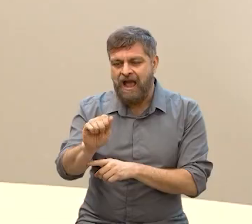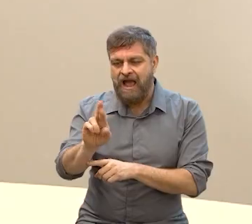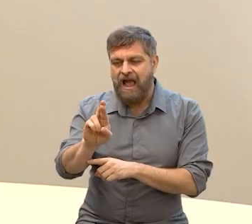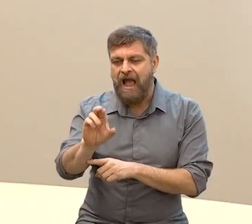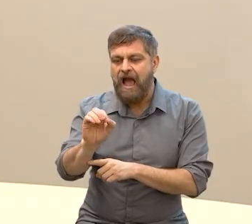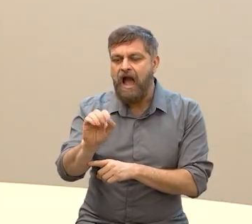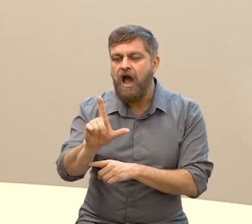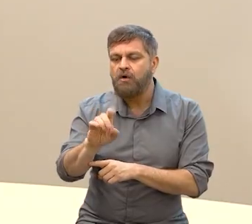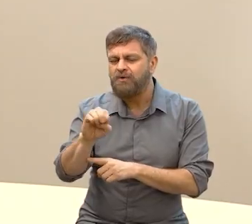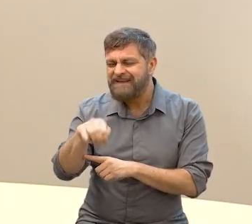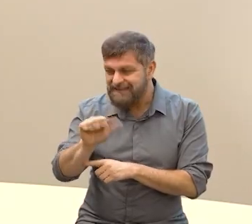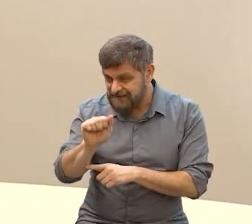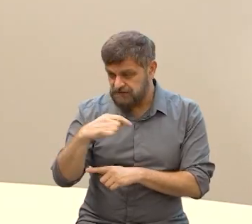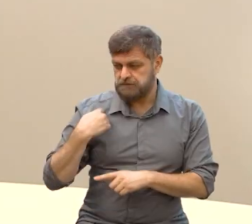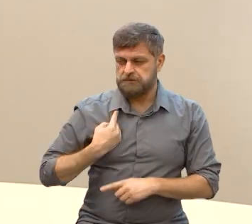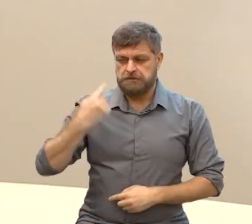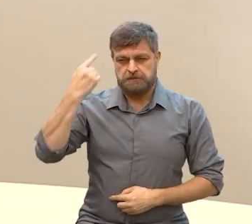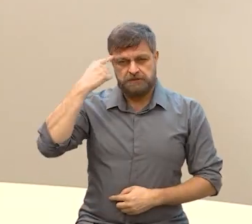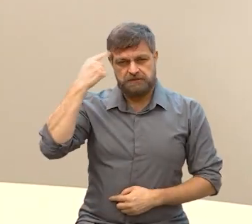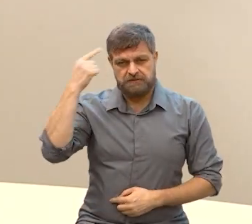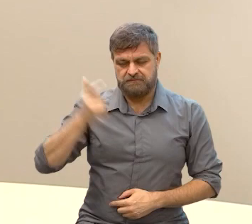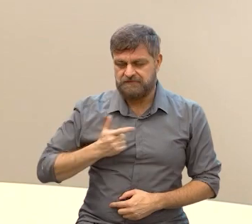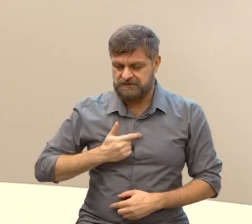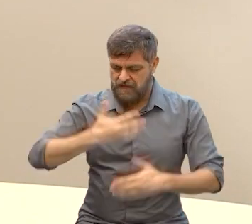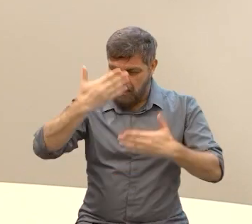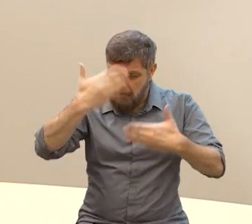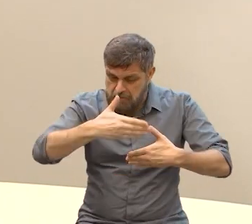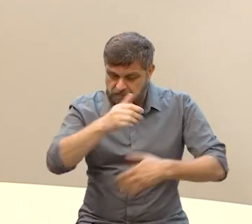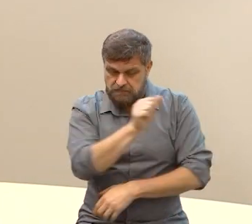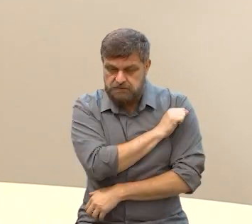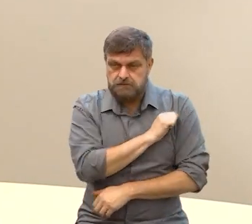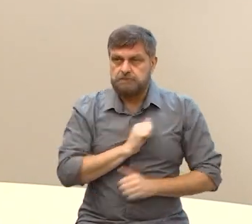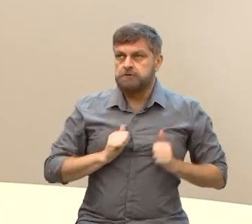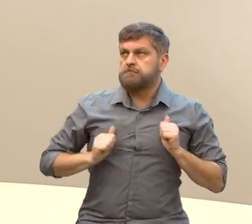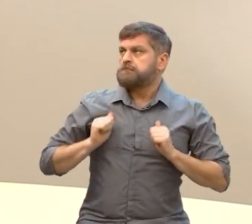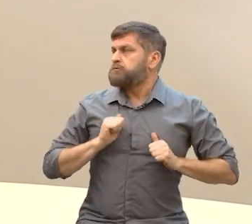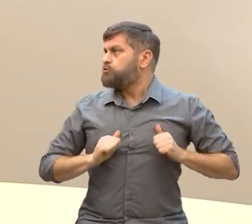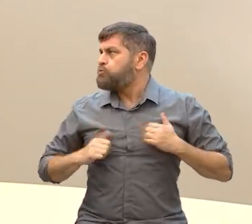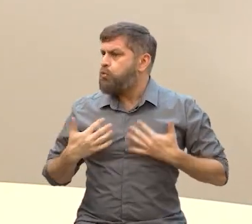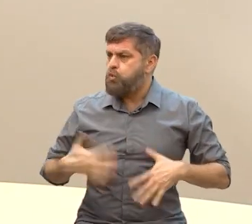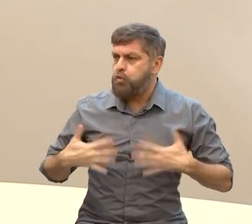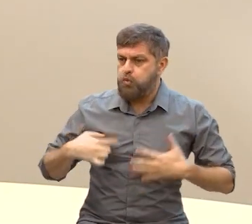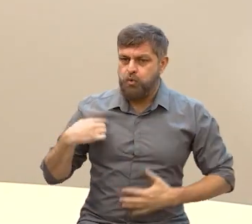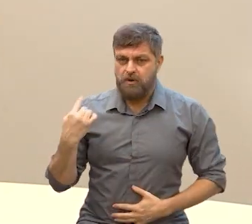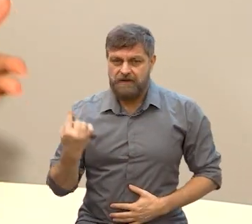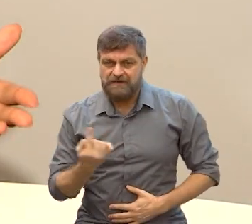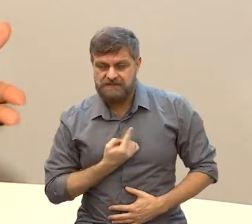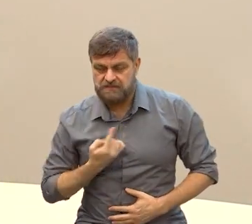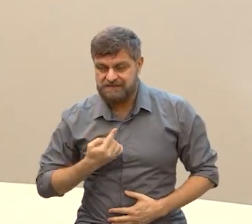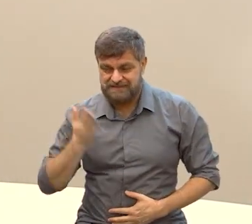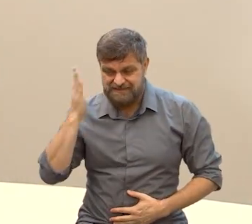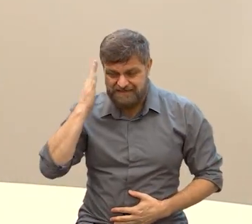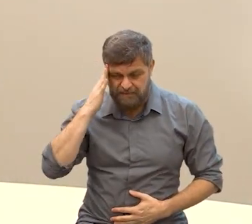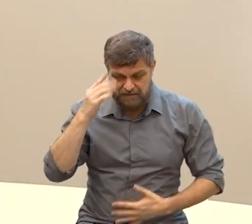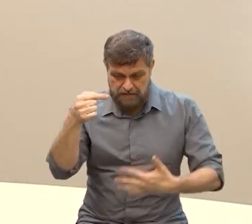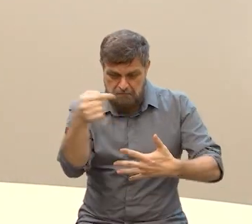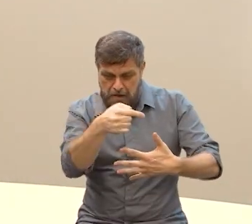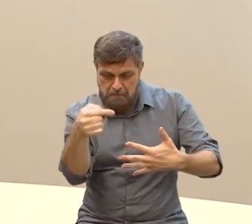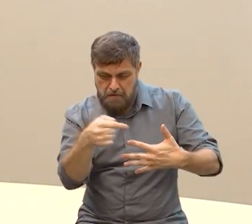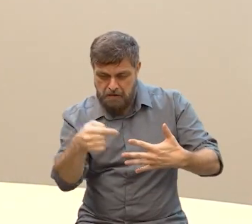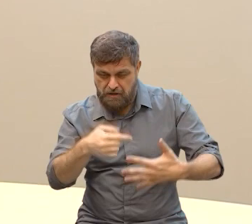fala de exame, prova, o estudante já fica um pouco ansioso, né? Porque a gente está acostumado com pontuação,